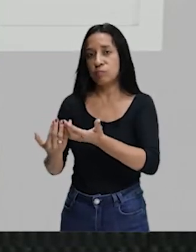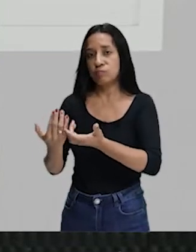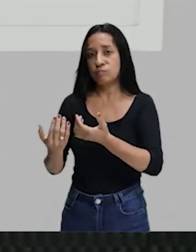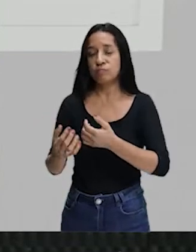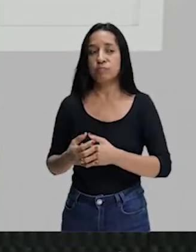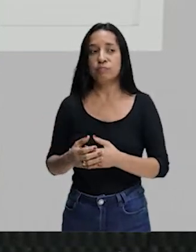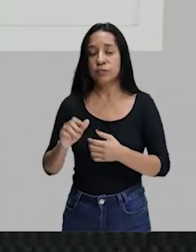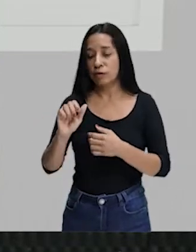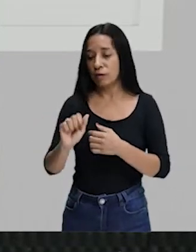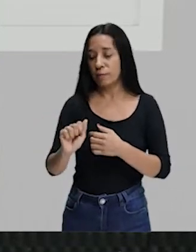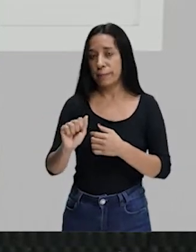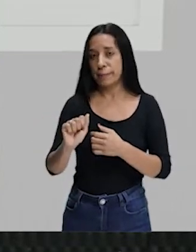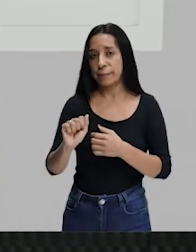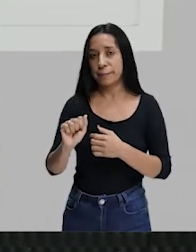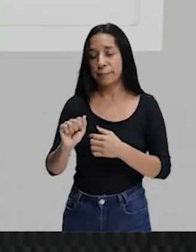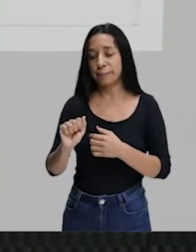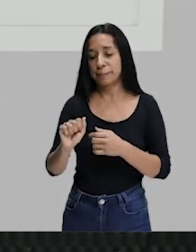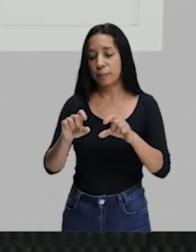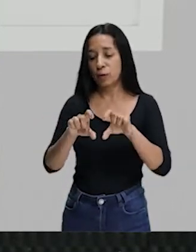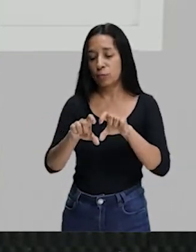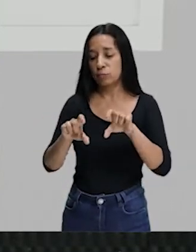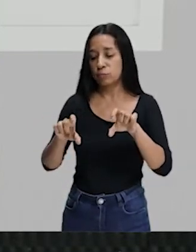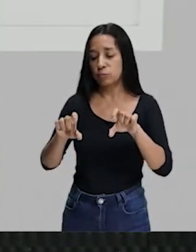A, caso, ok?